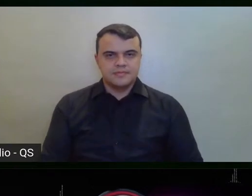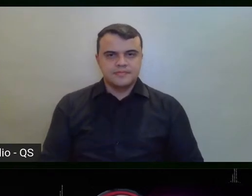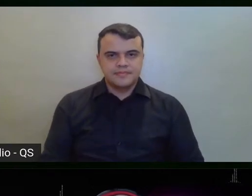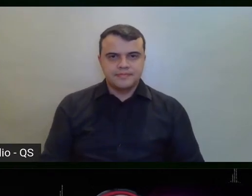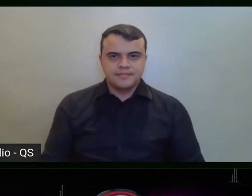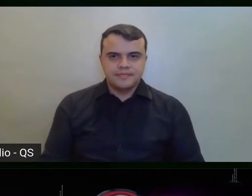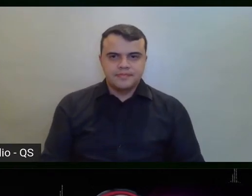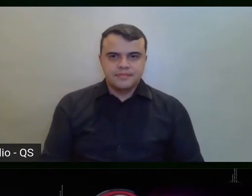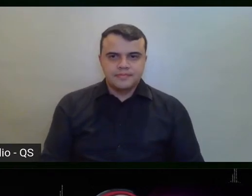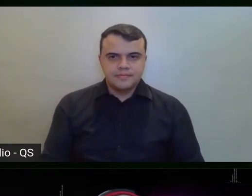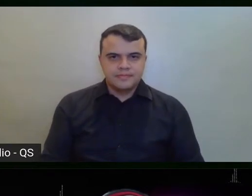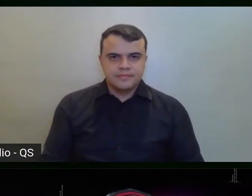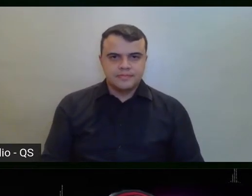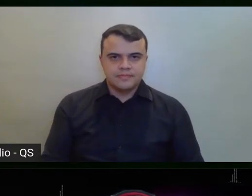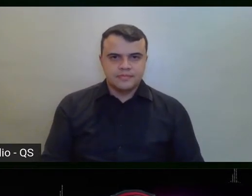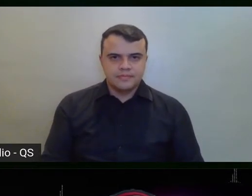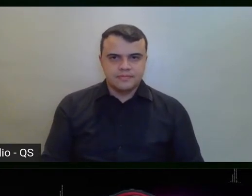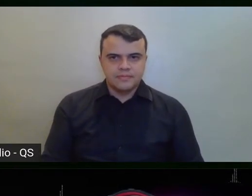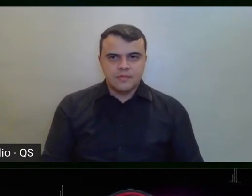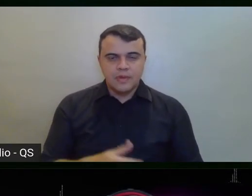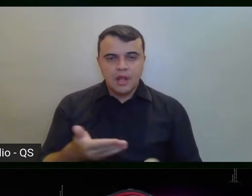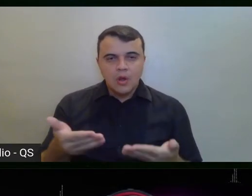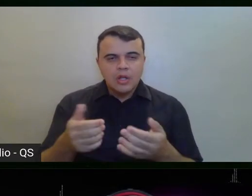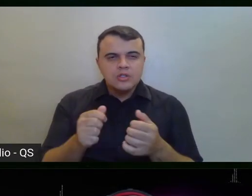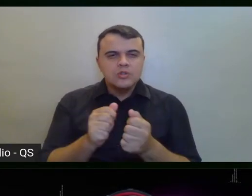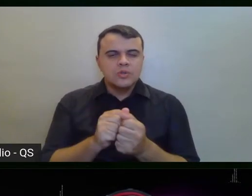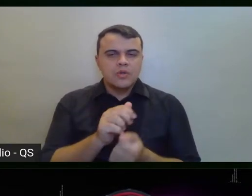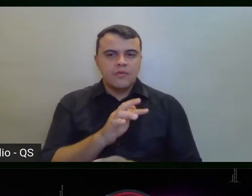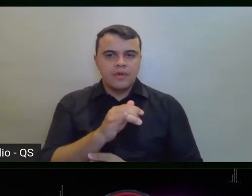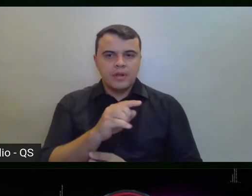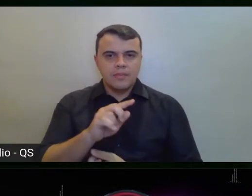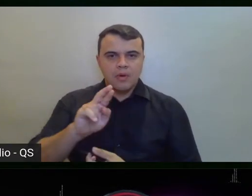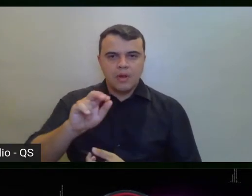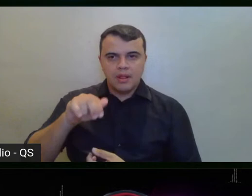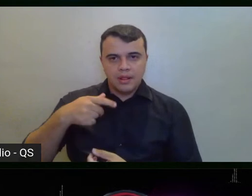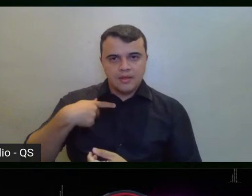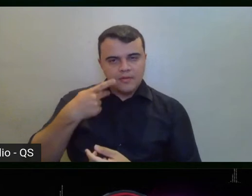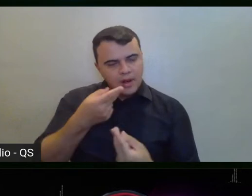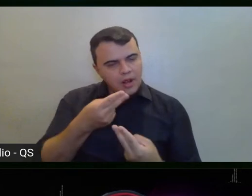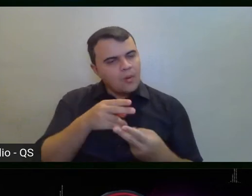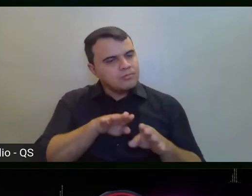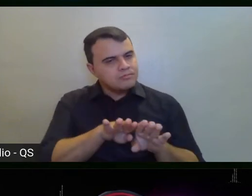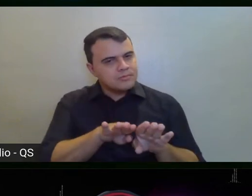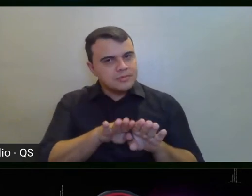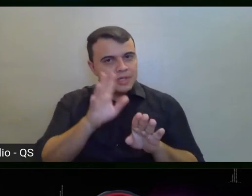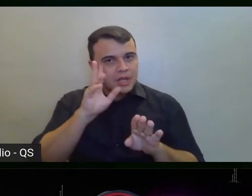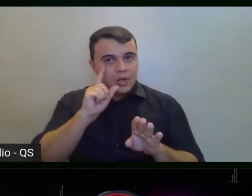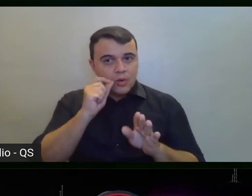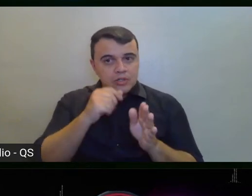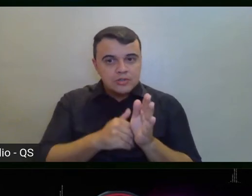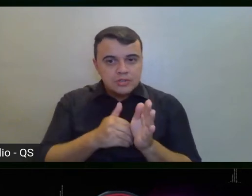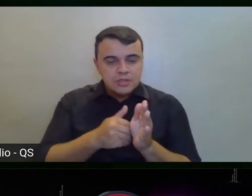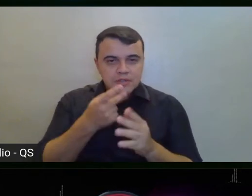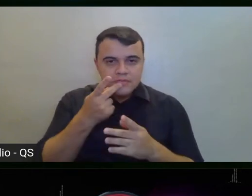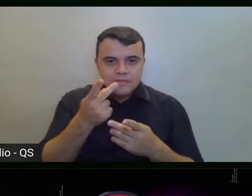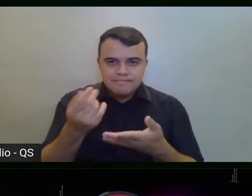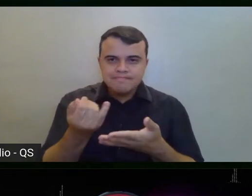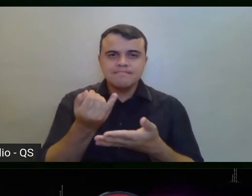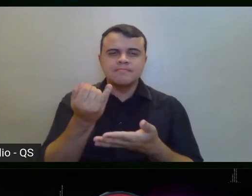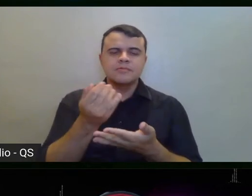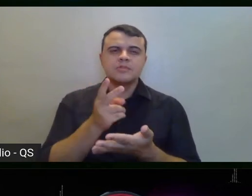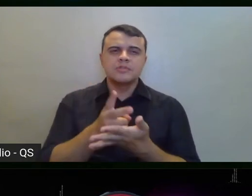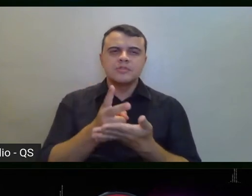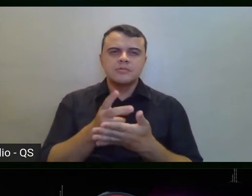É isso aí galera Então faça do Felipão e do Renan e as minhas palavras acho que o segredo aí né a palavra chave é